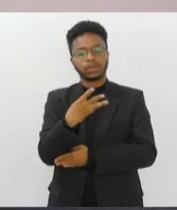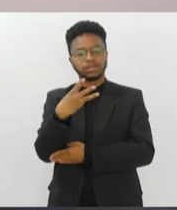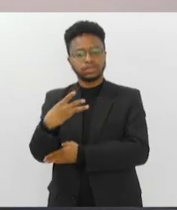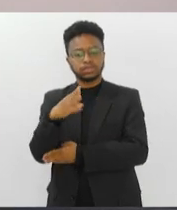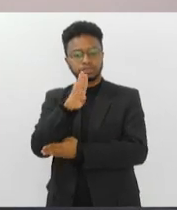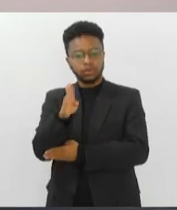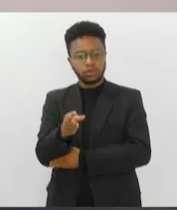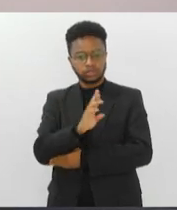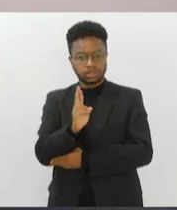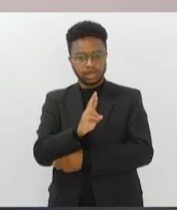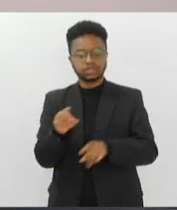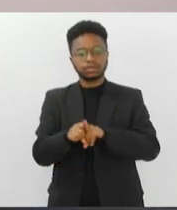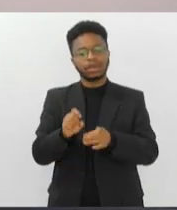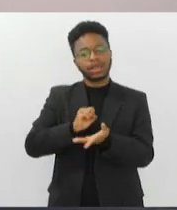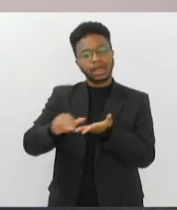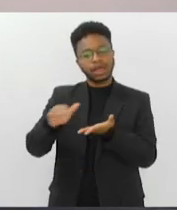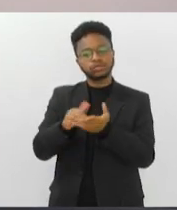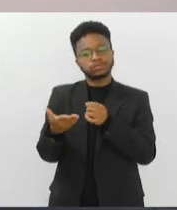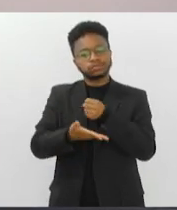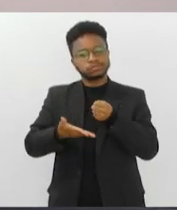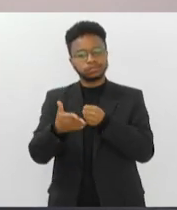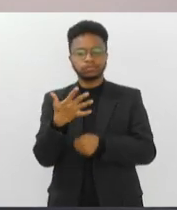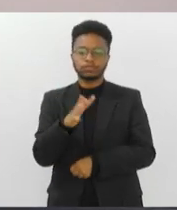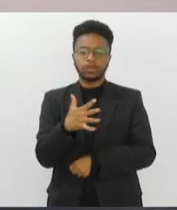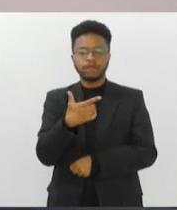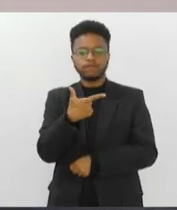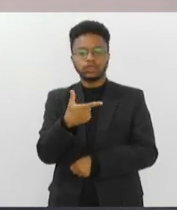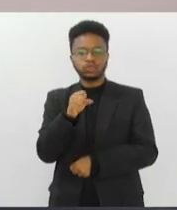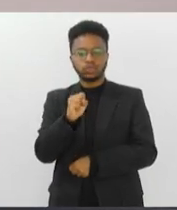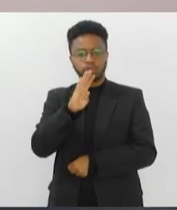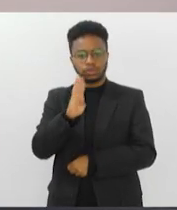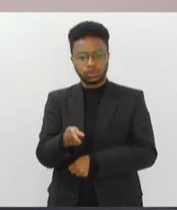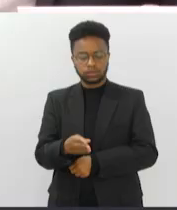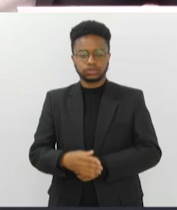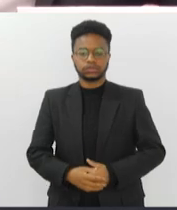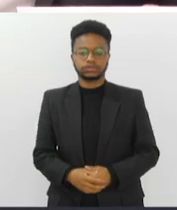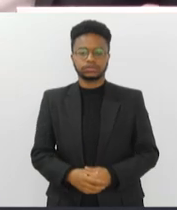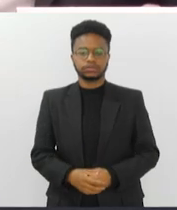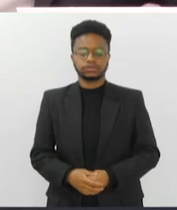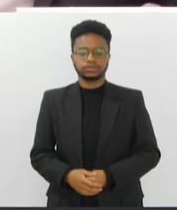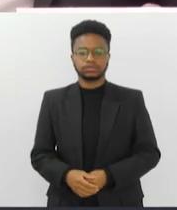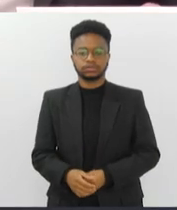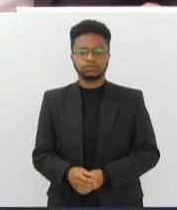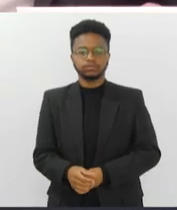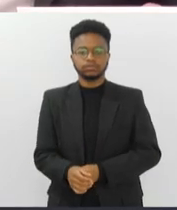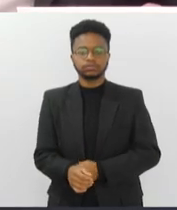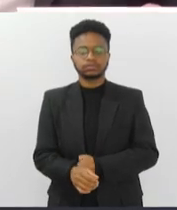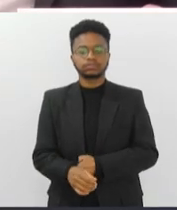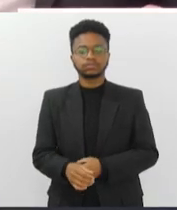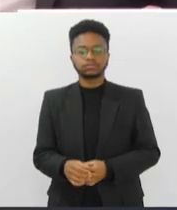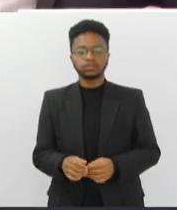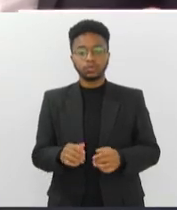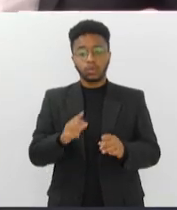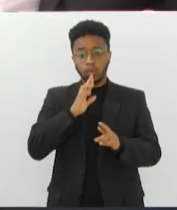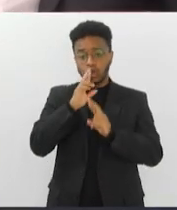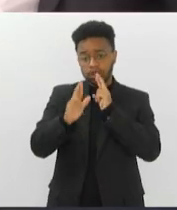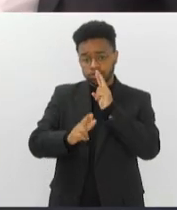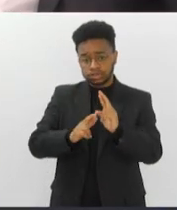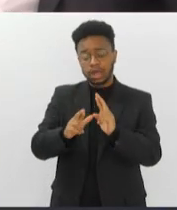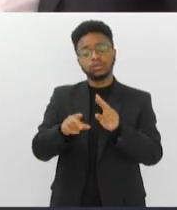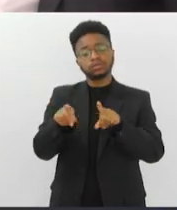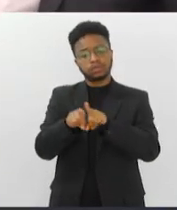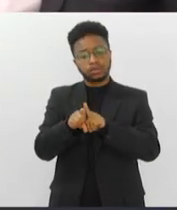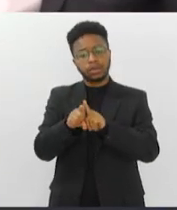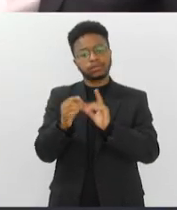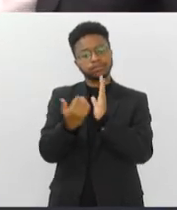R$43 bilhões e despesa primária em torno de R$28 bilhões. O resultado também ficou acima do projetado